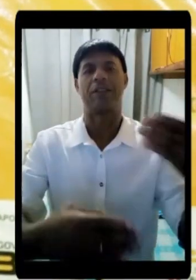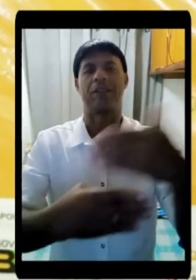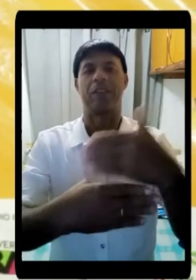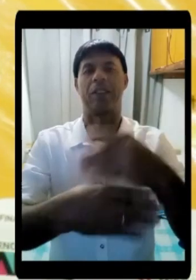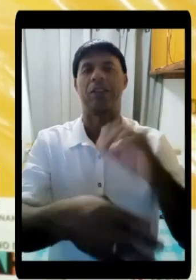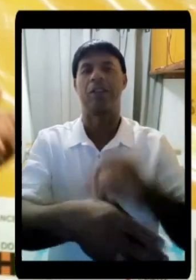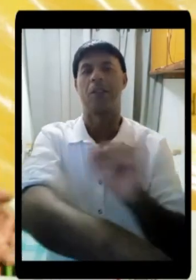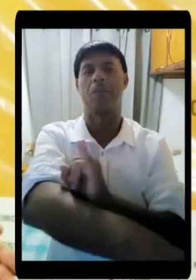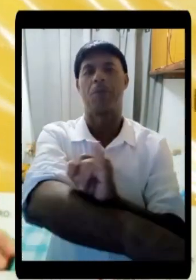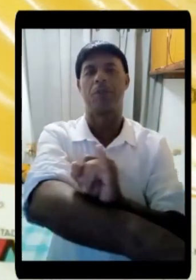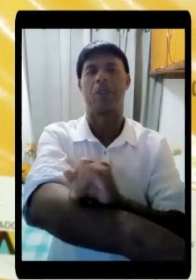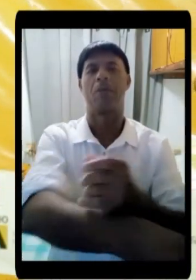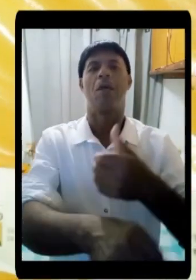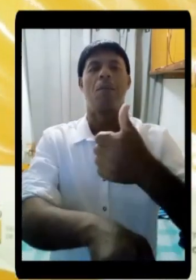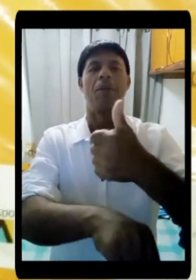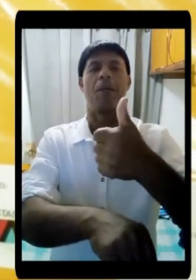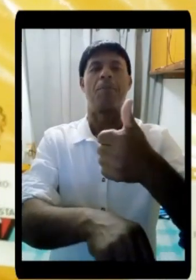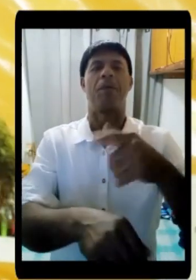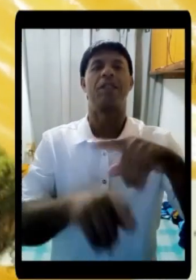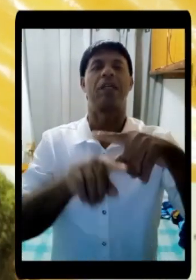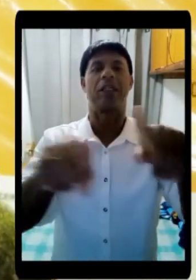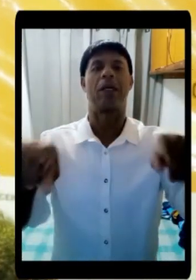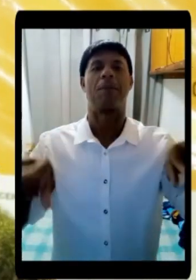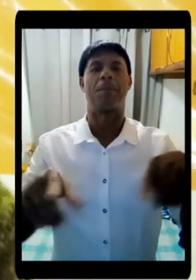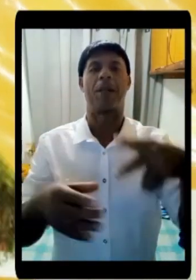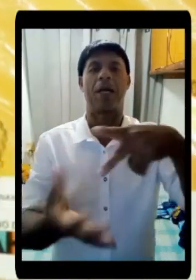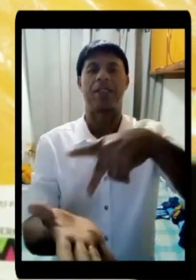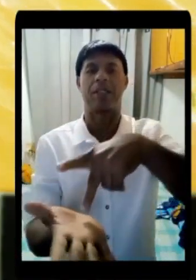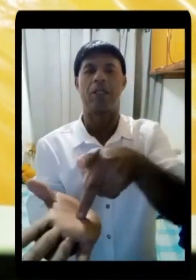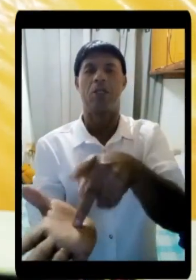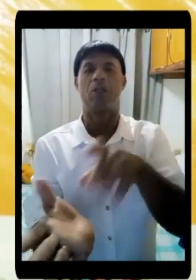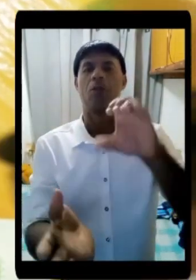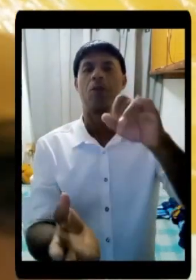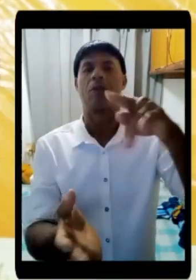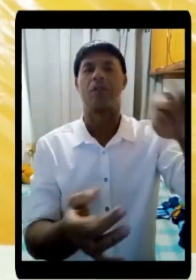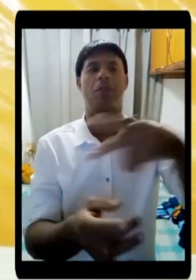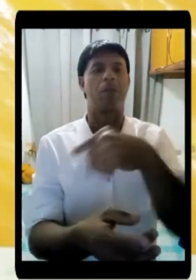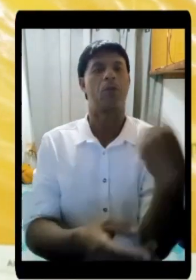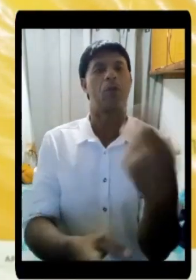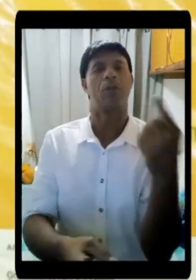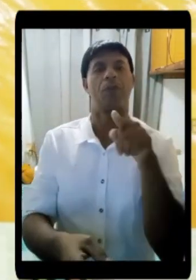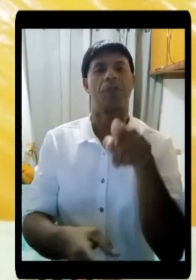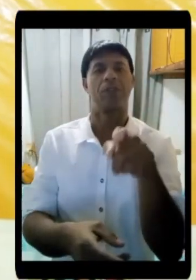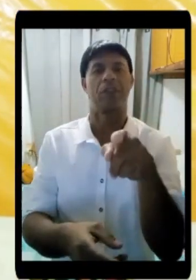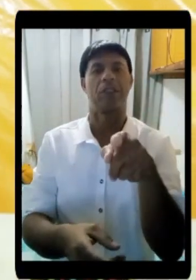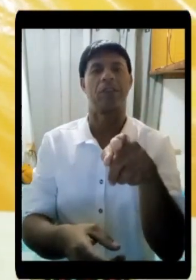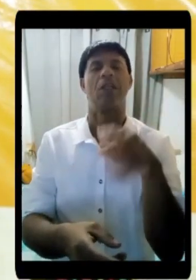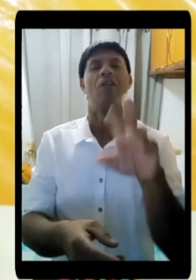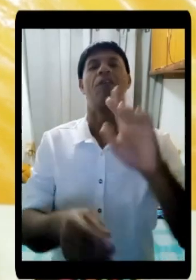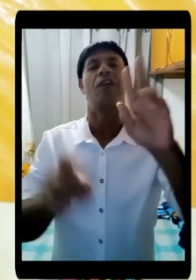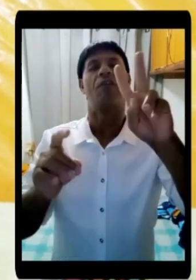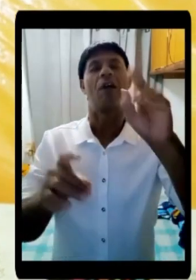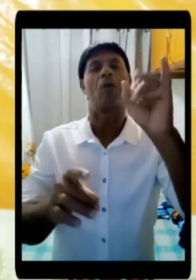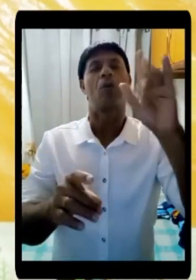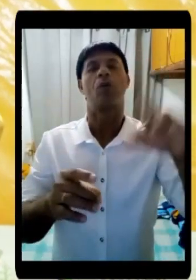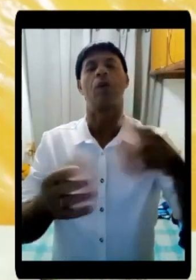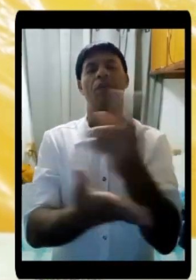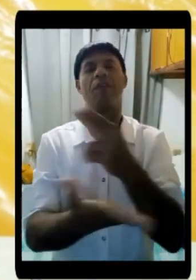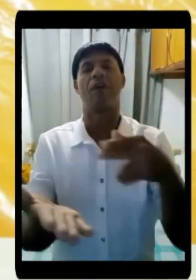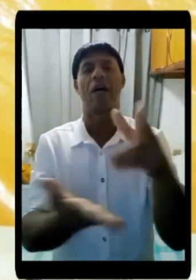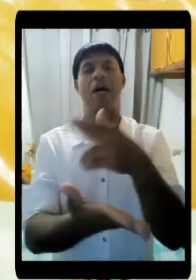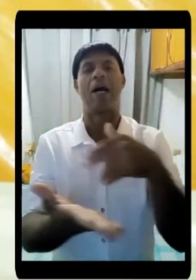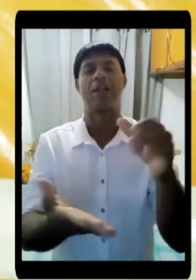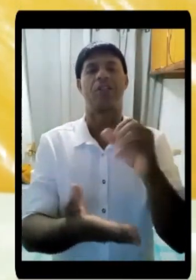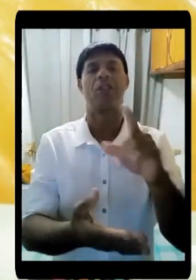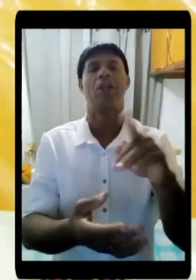cidade de Ibotirama e pela primeira vez aqui na Praça do Calçadão para todos vocês. Viva a cultura, viva a arte